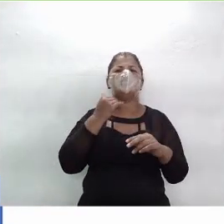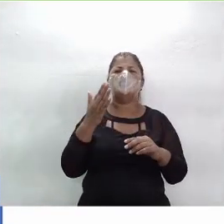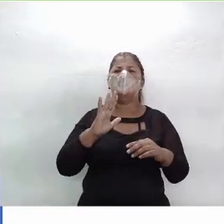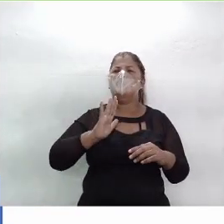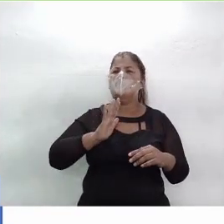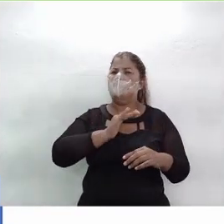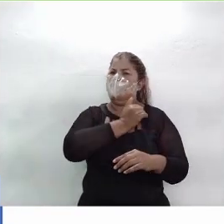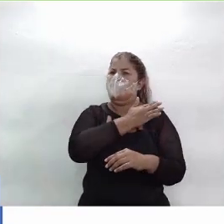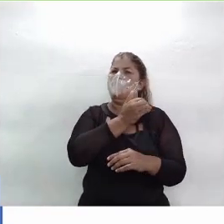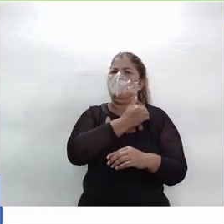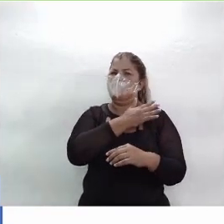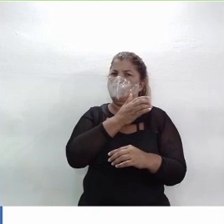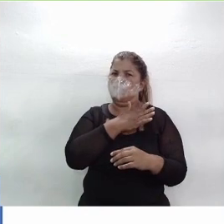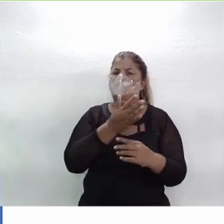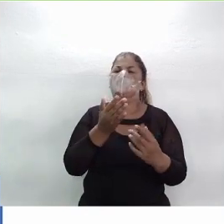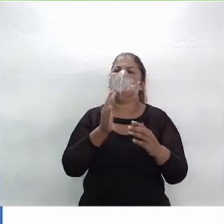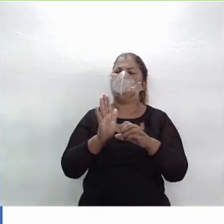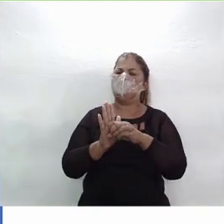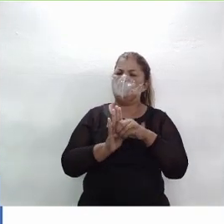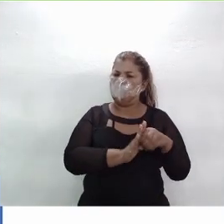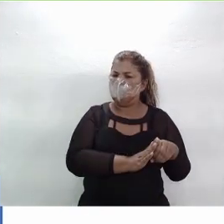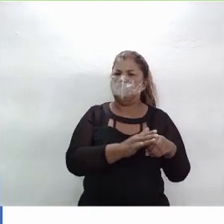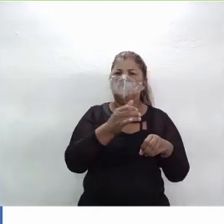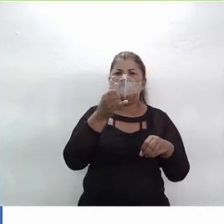na harmonia social e